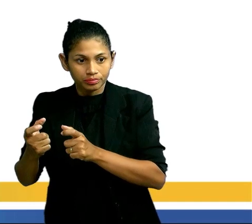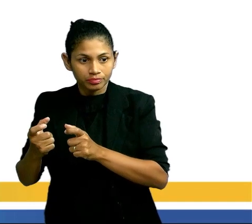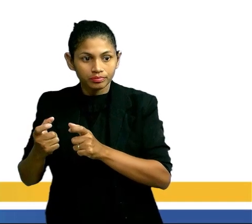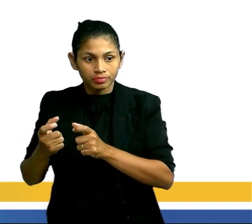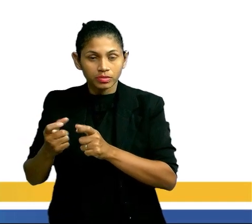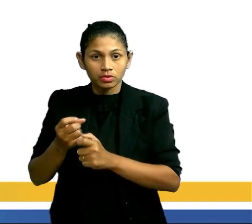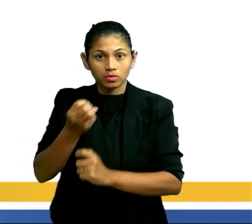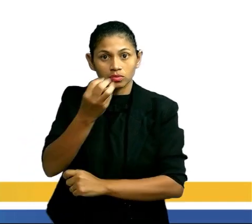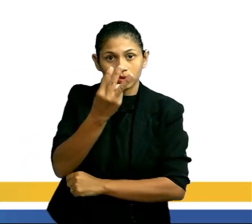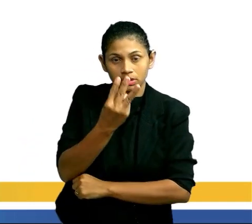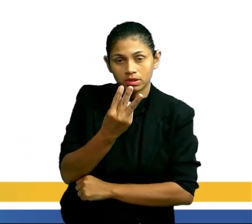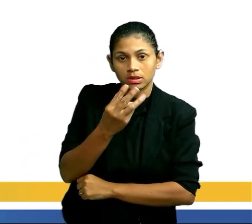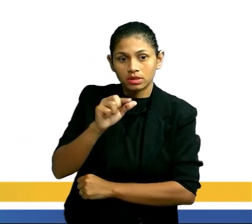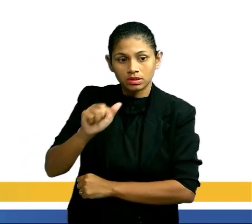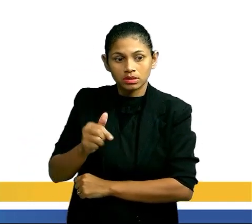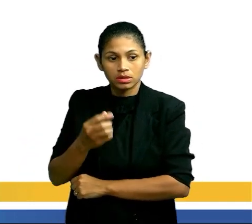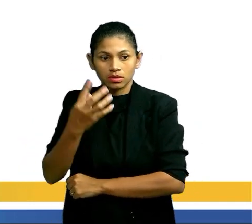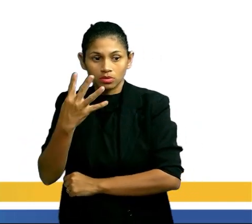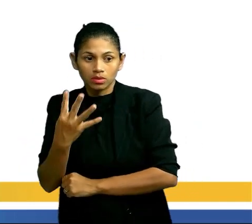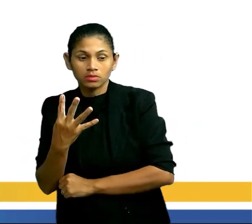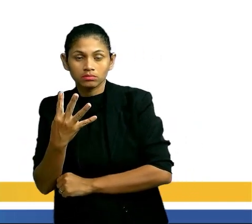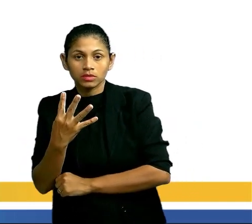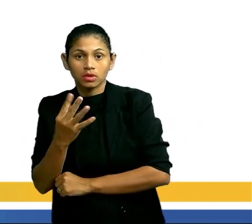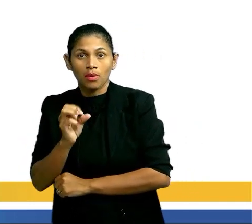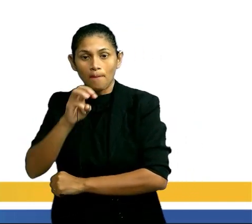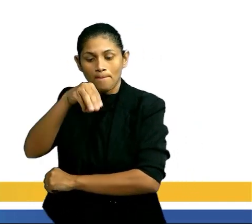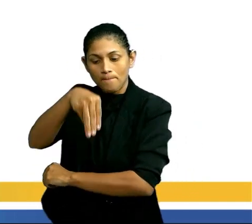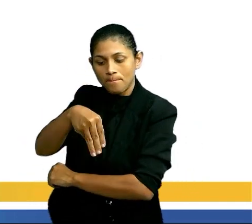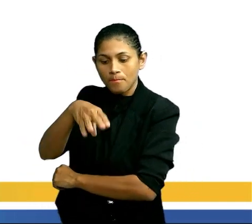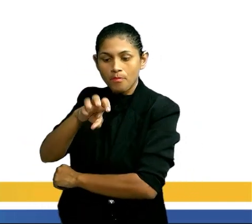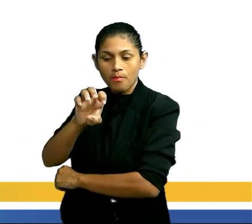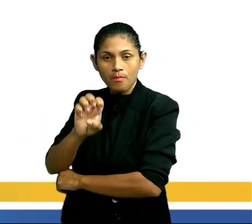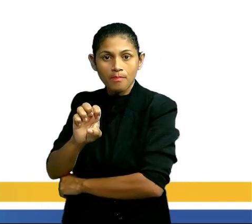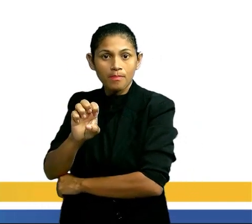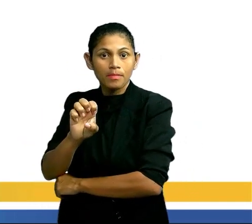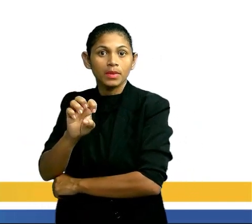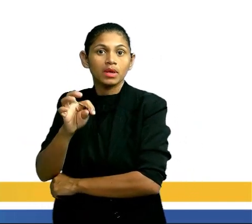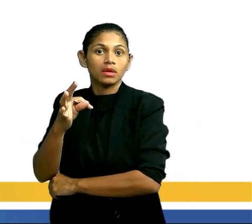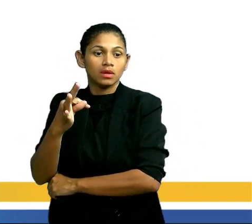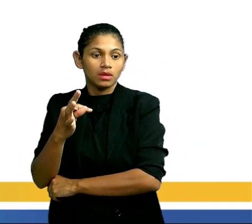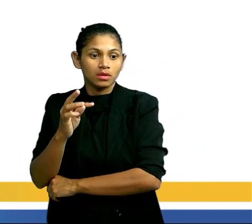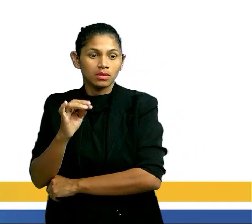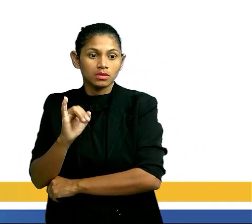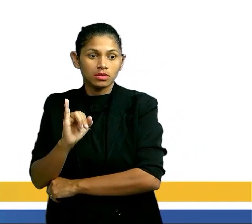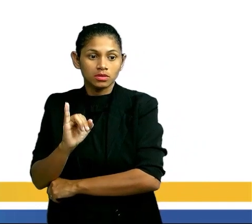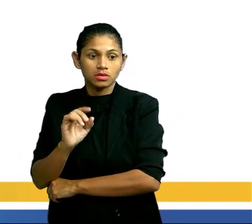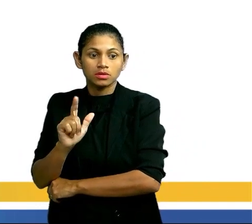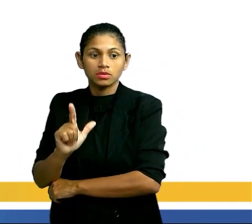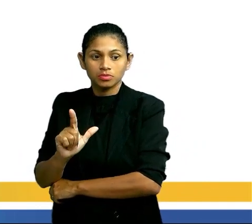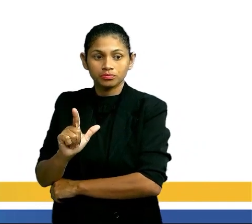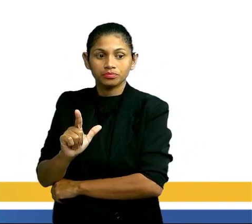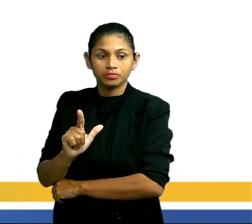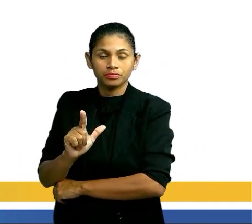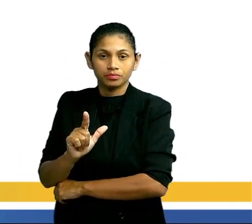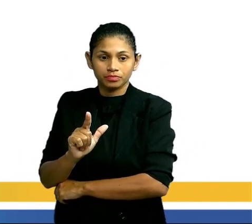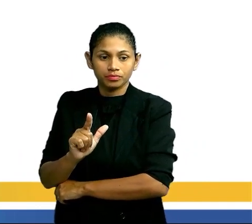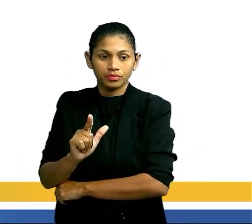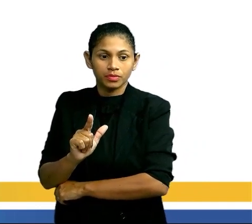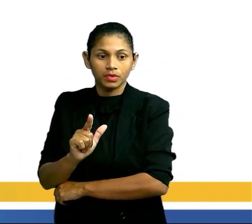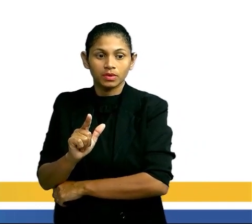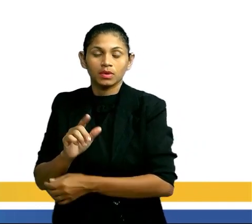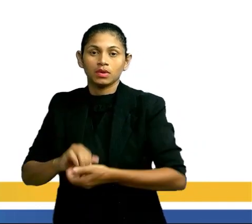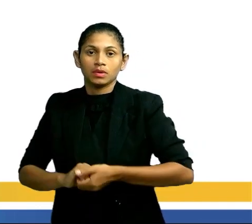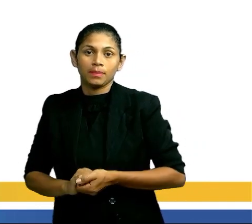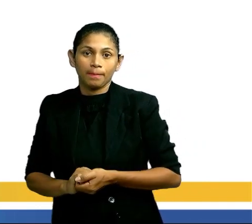e no carbono 4. Esse radical ele é um metil, então nós vamos ter um 3,4 de metil. Vou para a